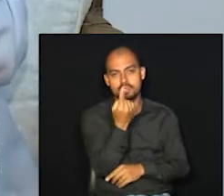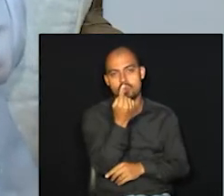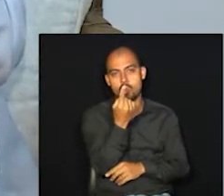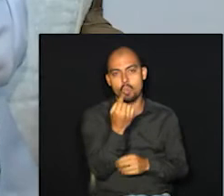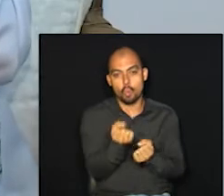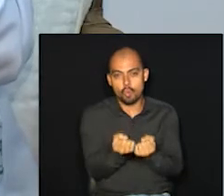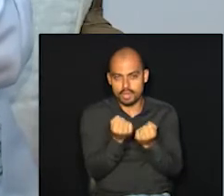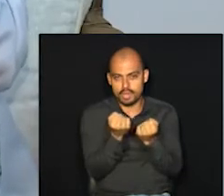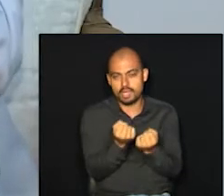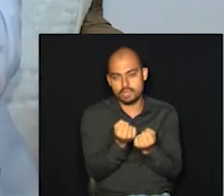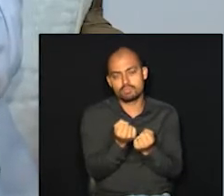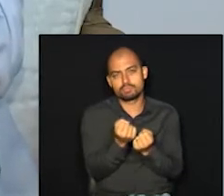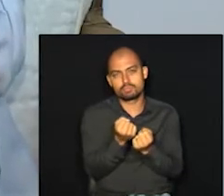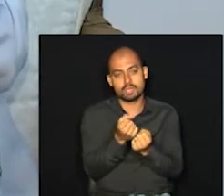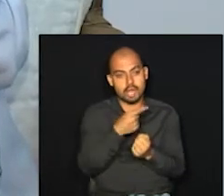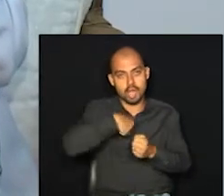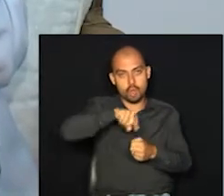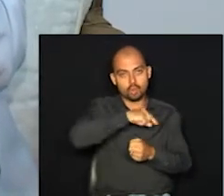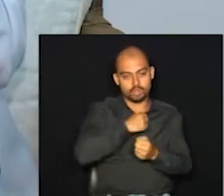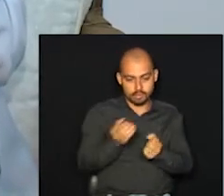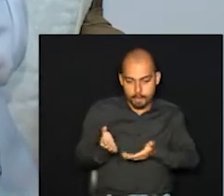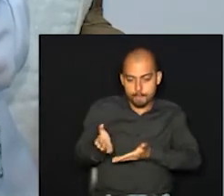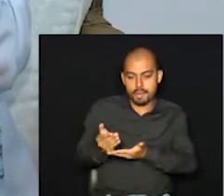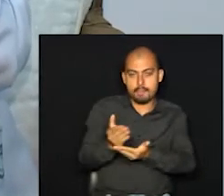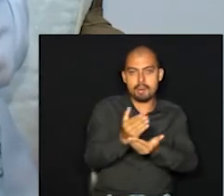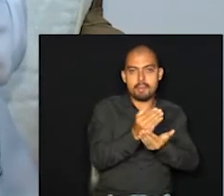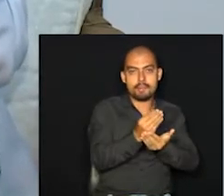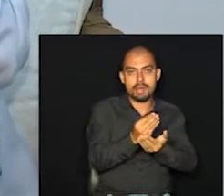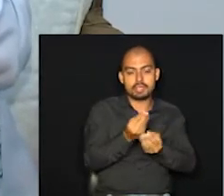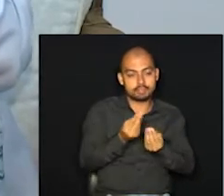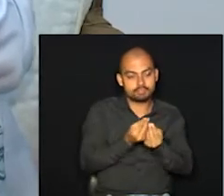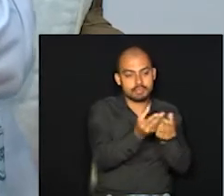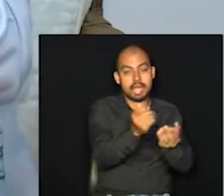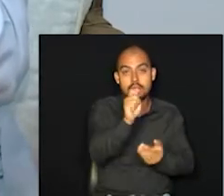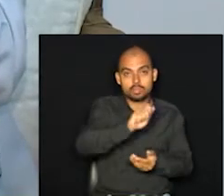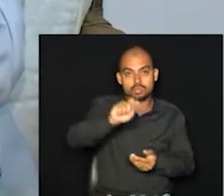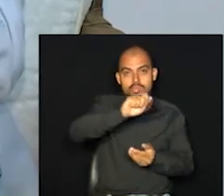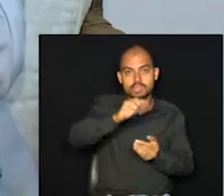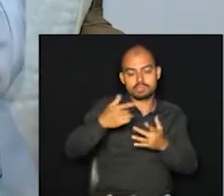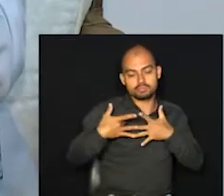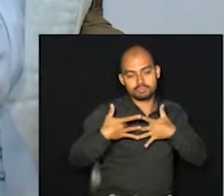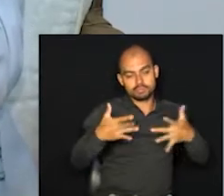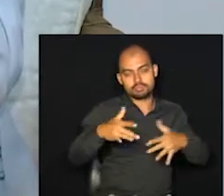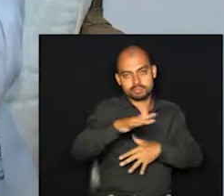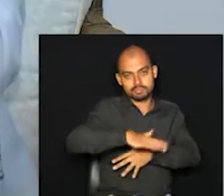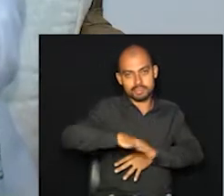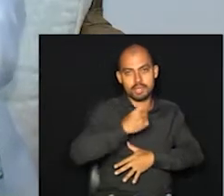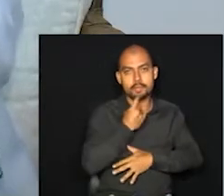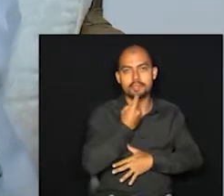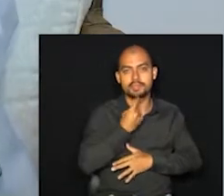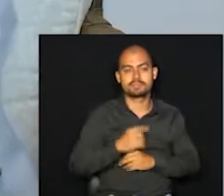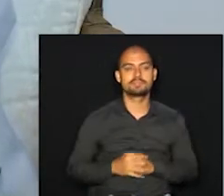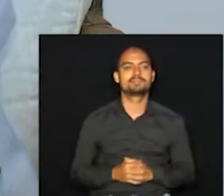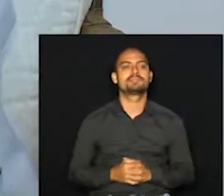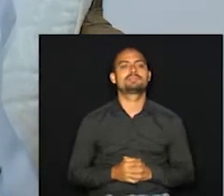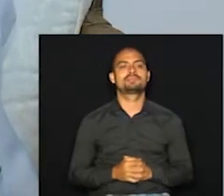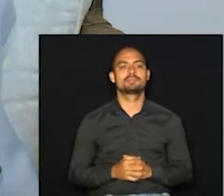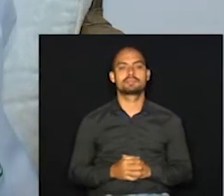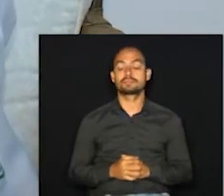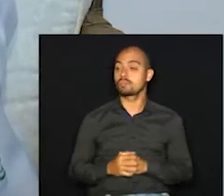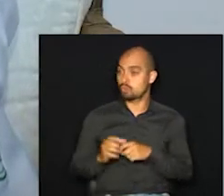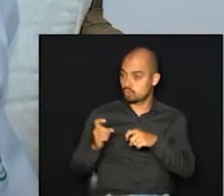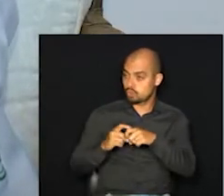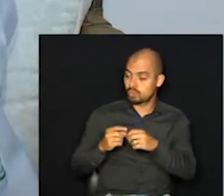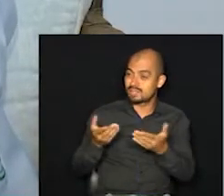perecível para nós distribuirmos depois para as associações de caridade aqui da nossa cidade. Bom, doutor, é evidente que a gente